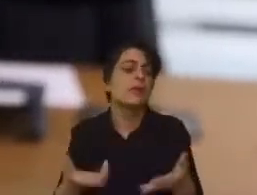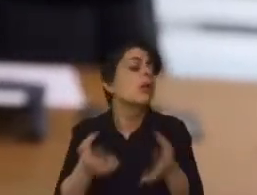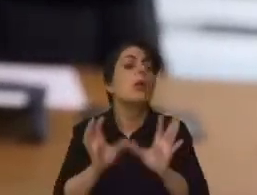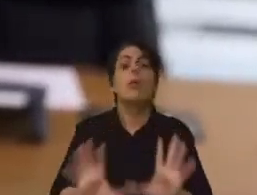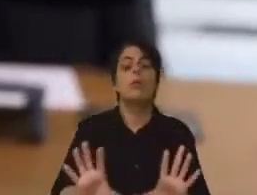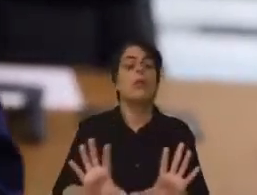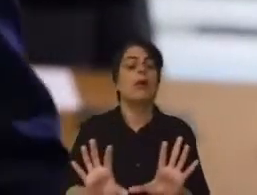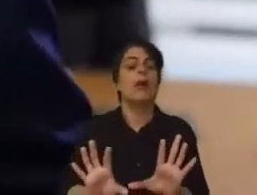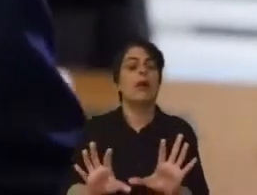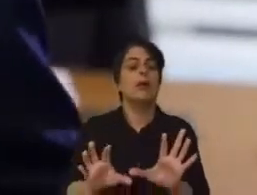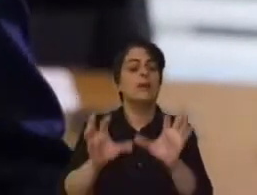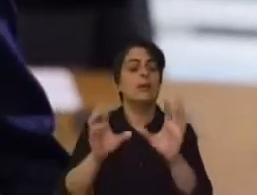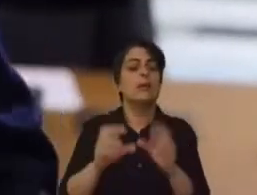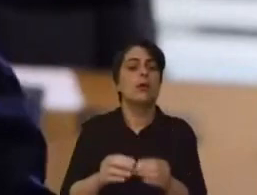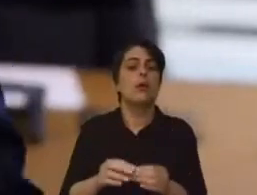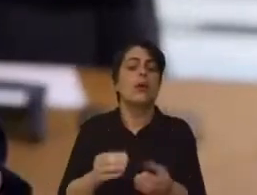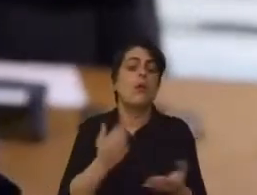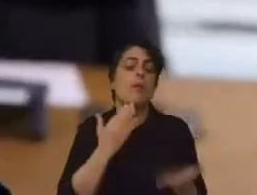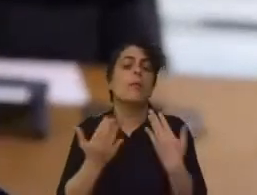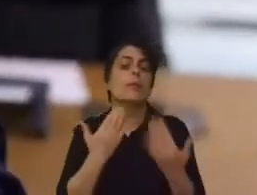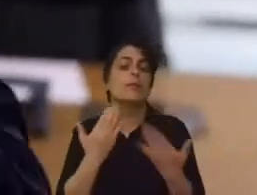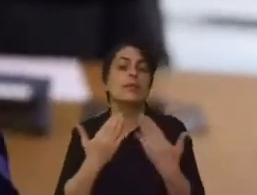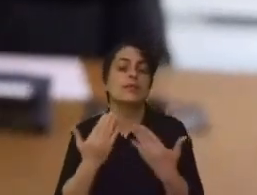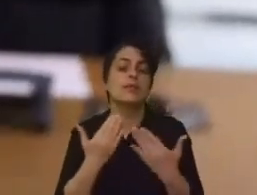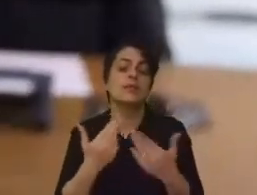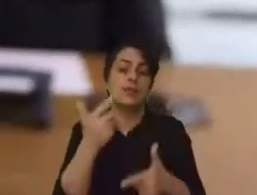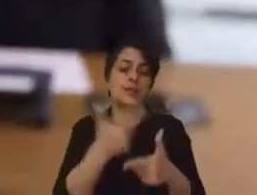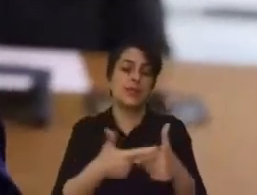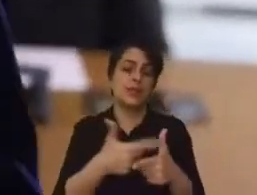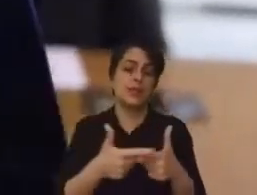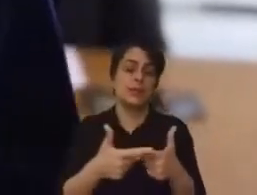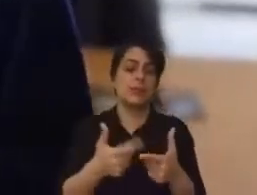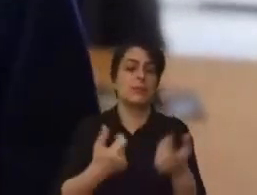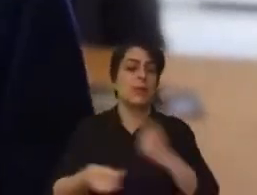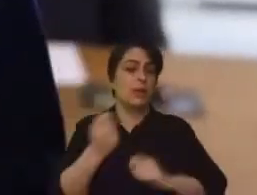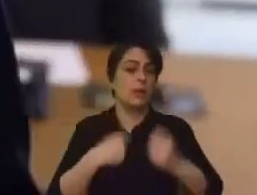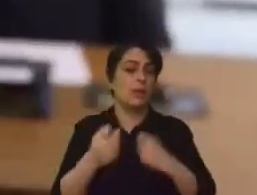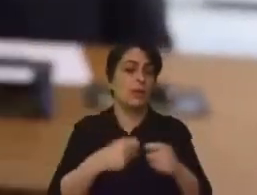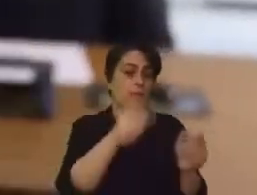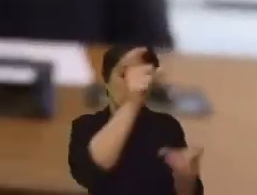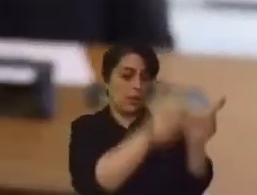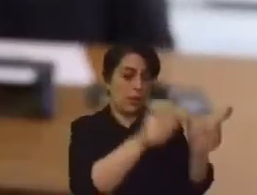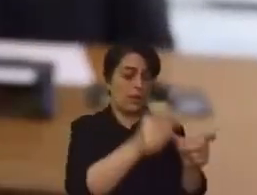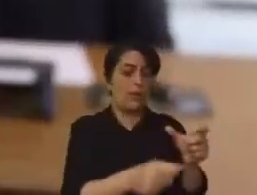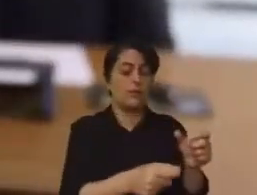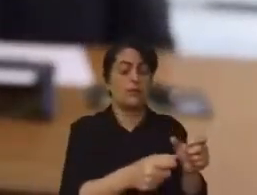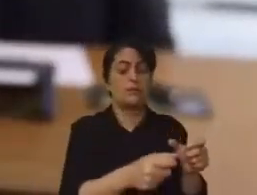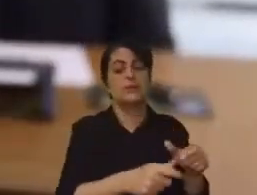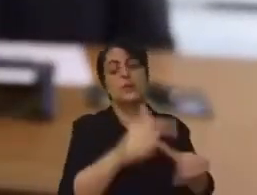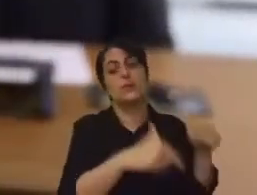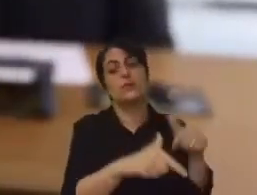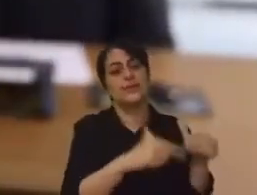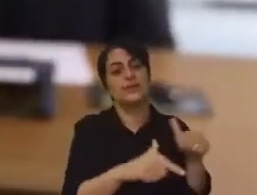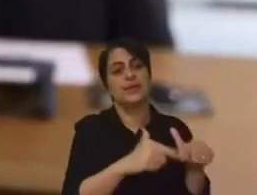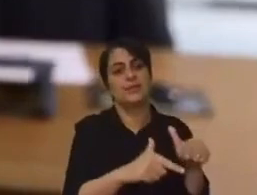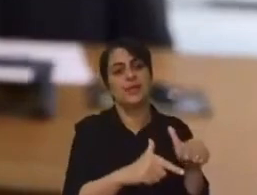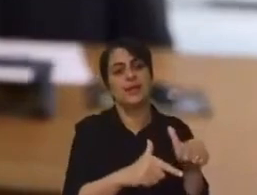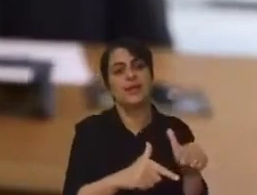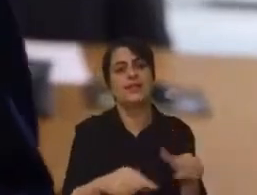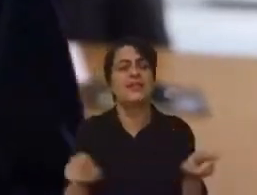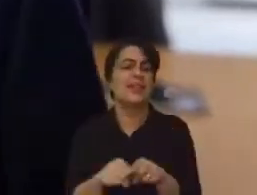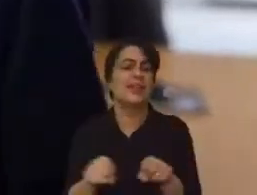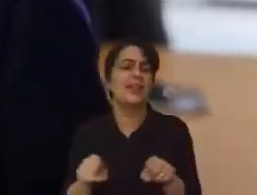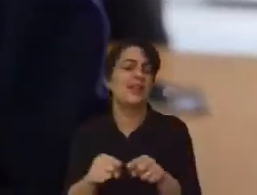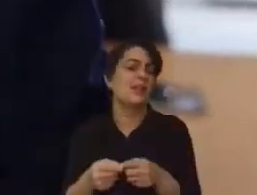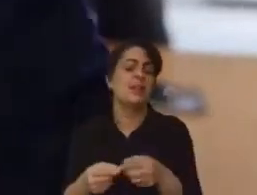vocês estão vendo que está caindo muito. E também não quero falar da inflação, que se pelo IBGE ela